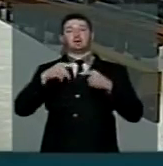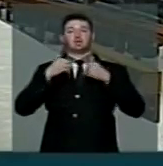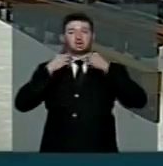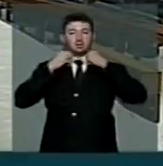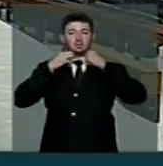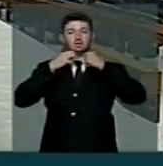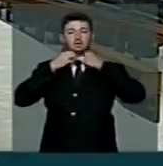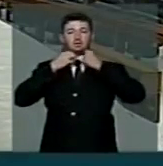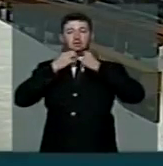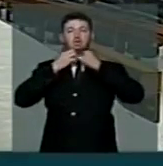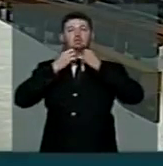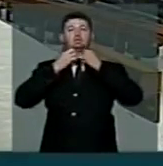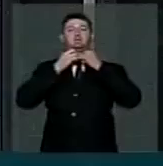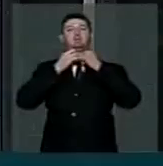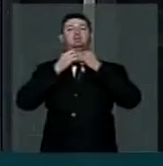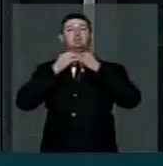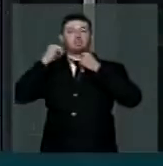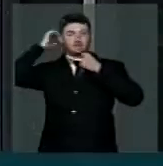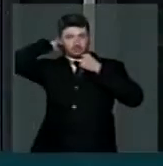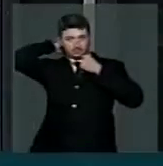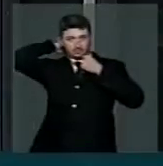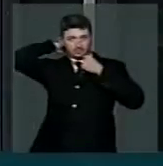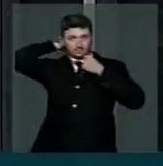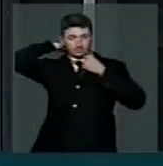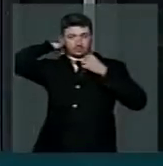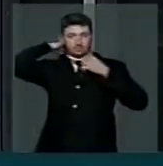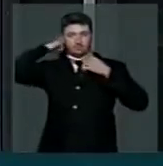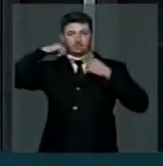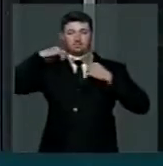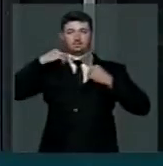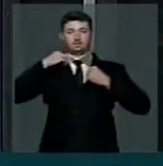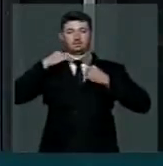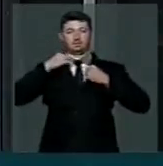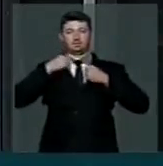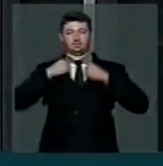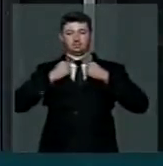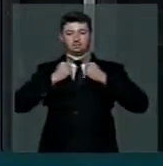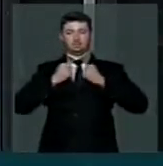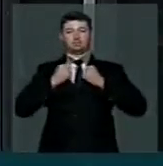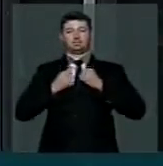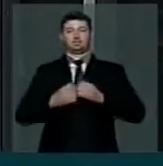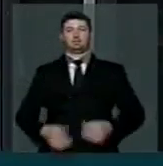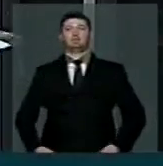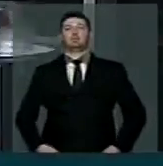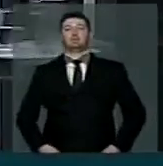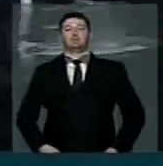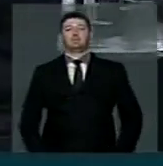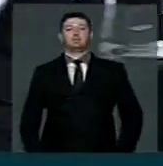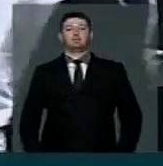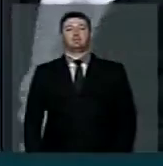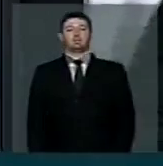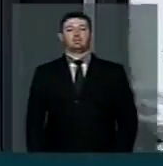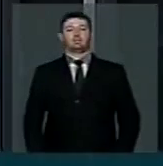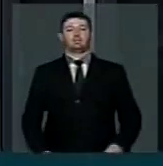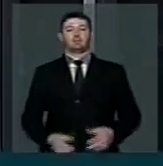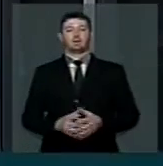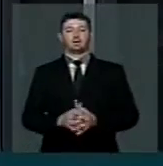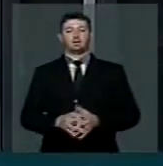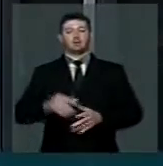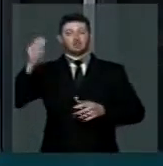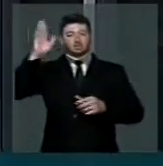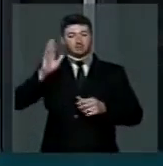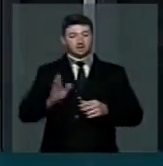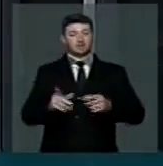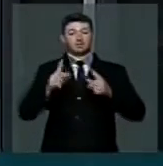A omissão dos chamados Estados-membros, dentre os quais o Brasil, prolongará indefinidamente esse processo lento,